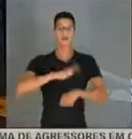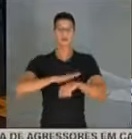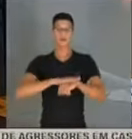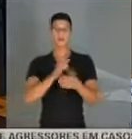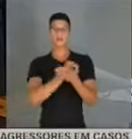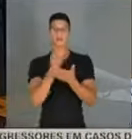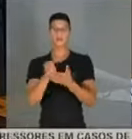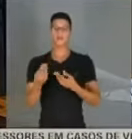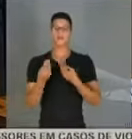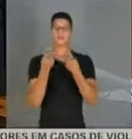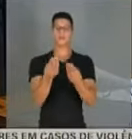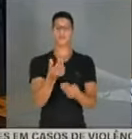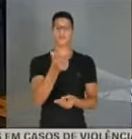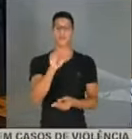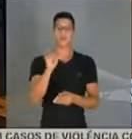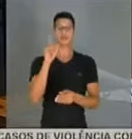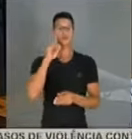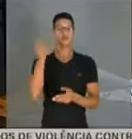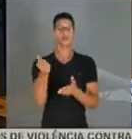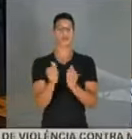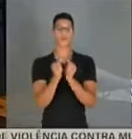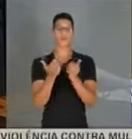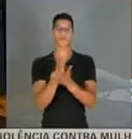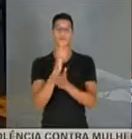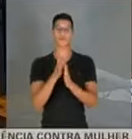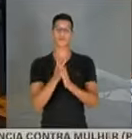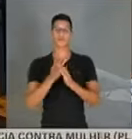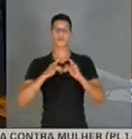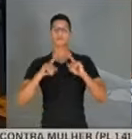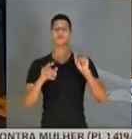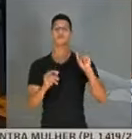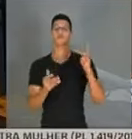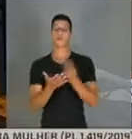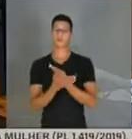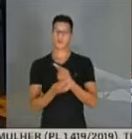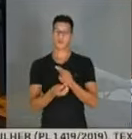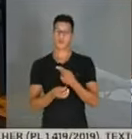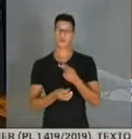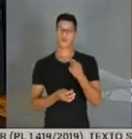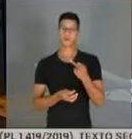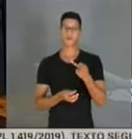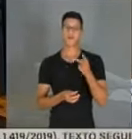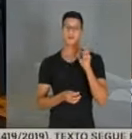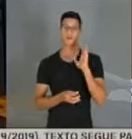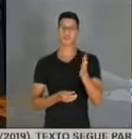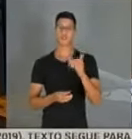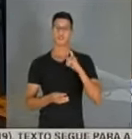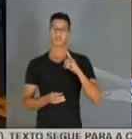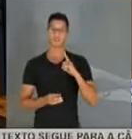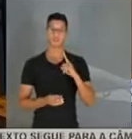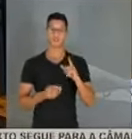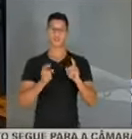o contrato que eu entrego em 10 dias com a aprovação. Só que o que acontece? Aí, como já tinha tido uma série de reuniões, a